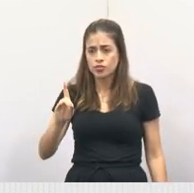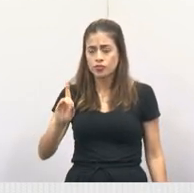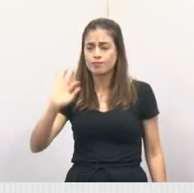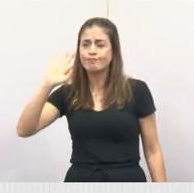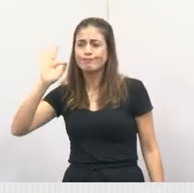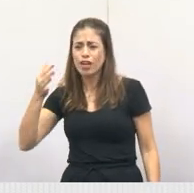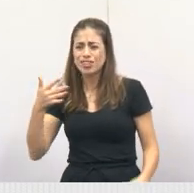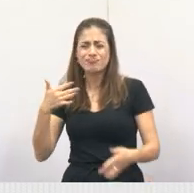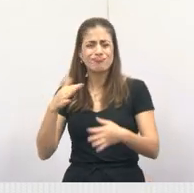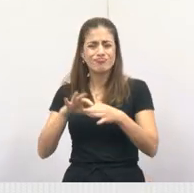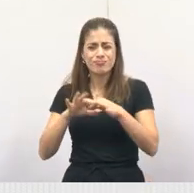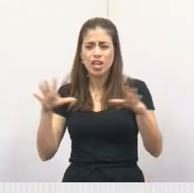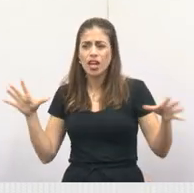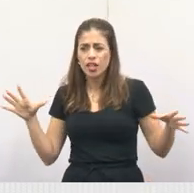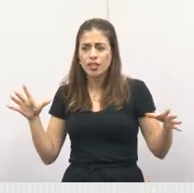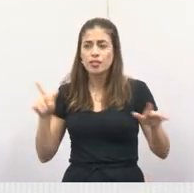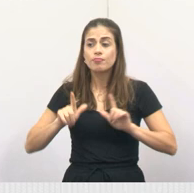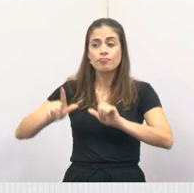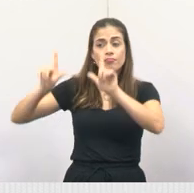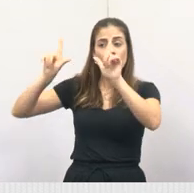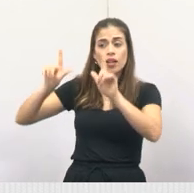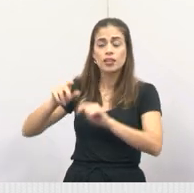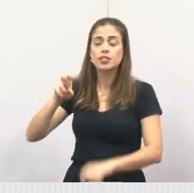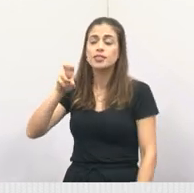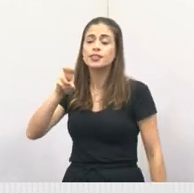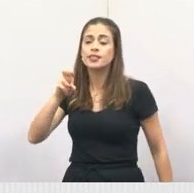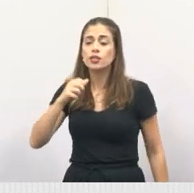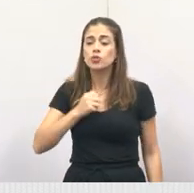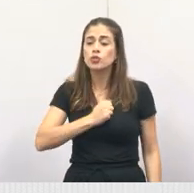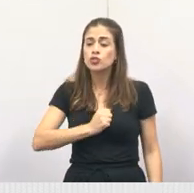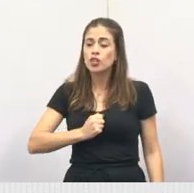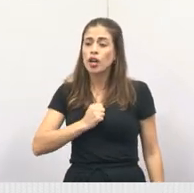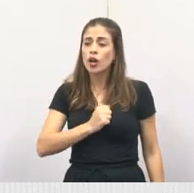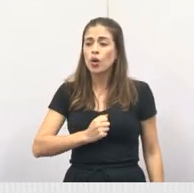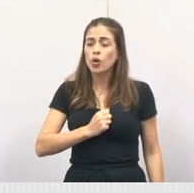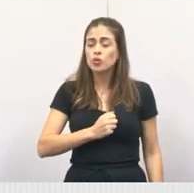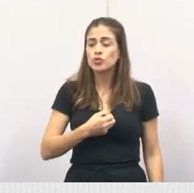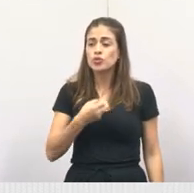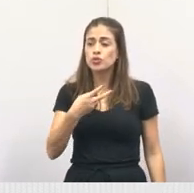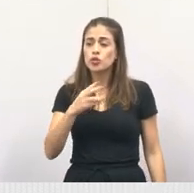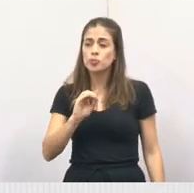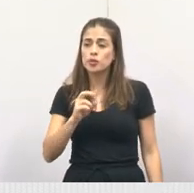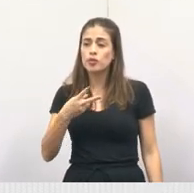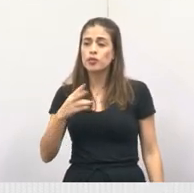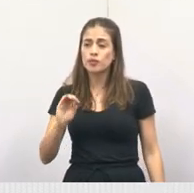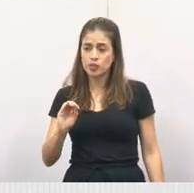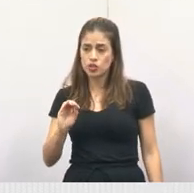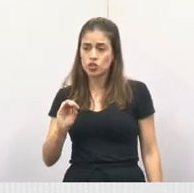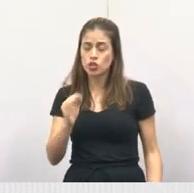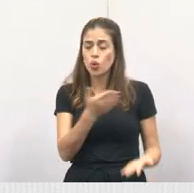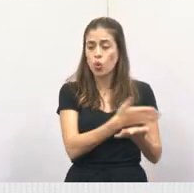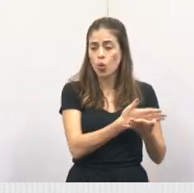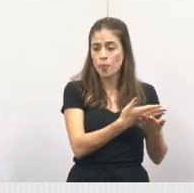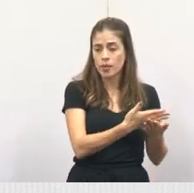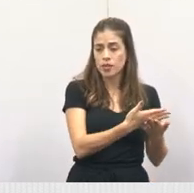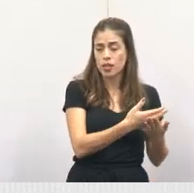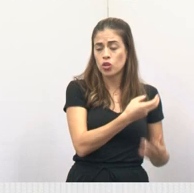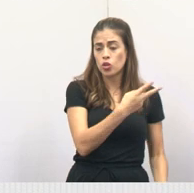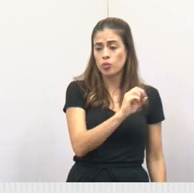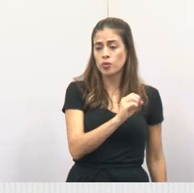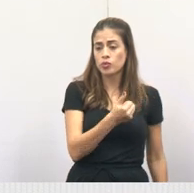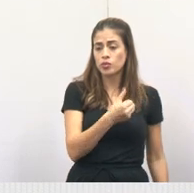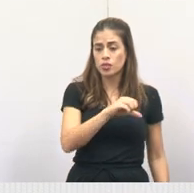placa que está instalada no local em cinco de agosto de 2020 o início seria em 2019